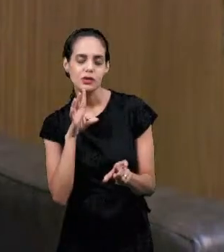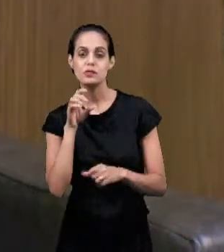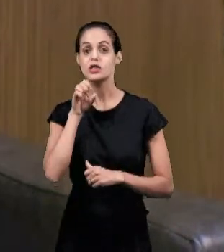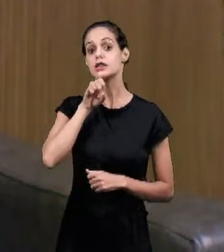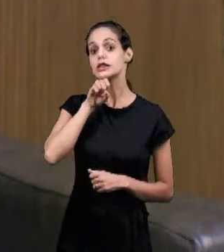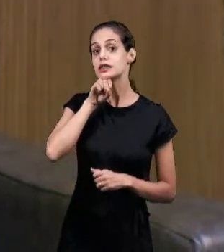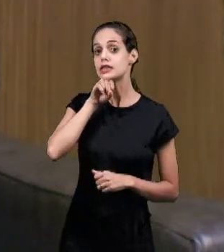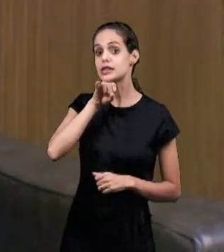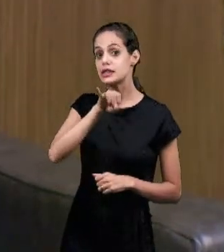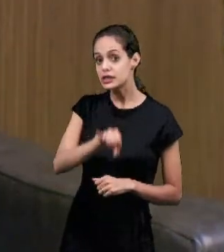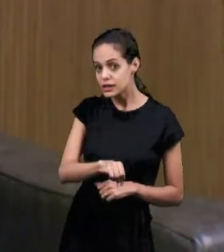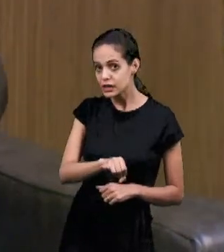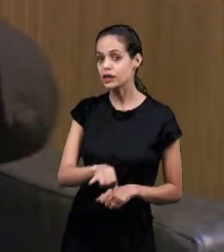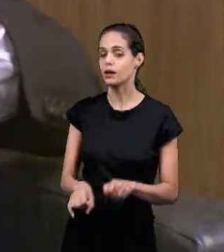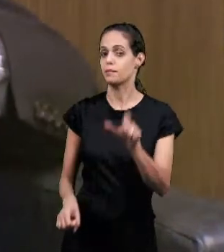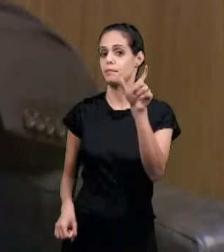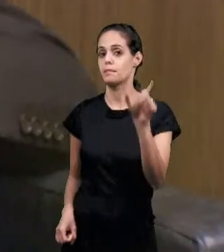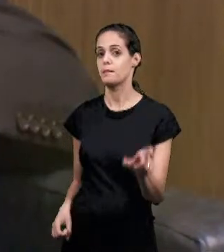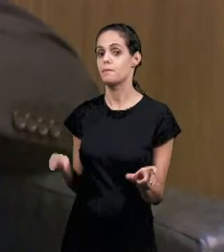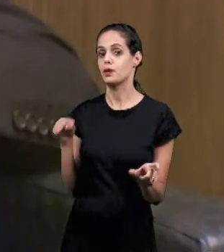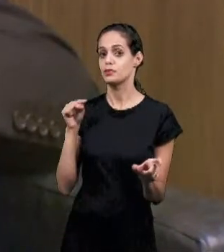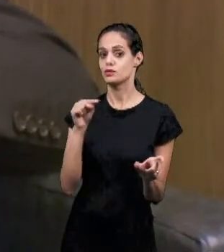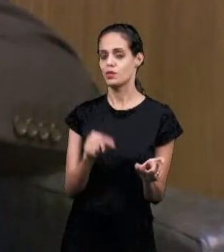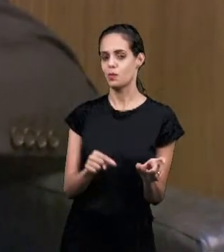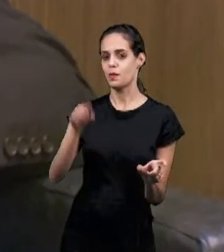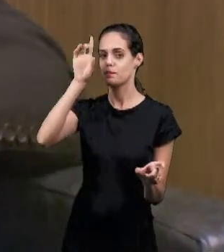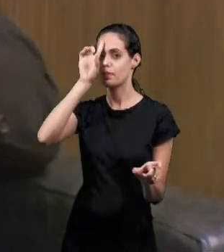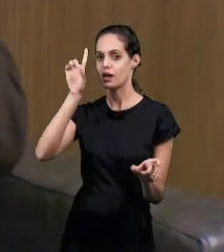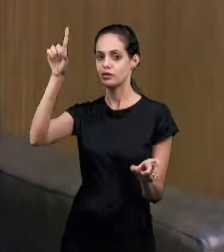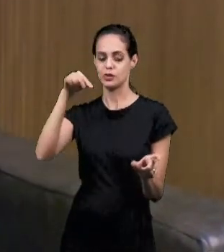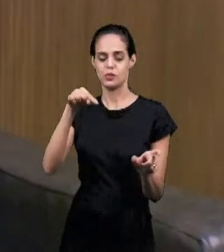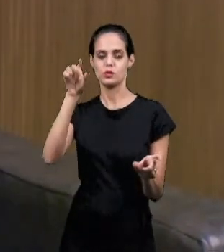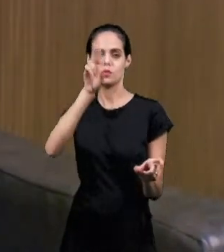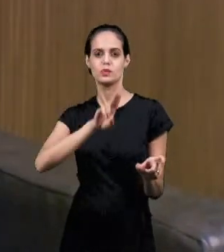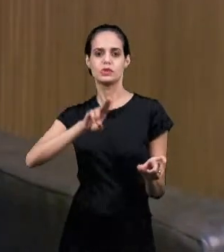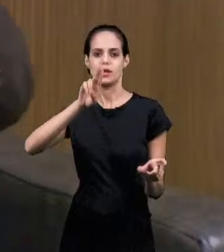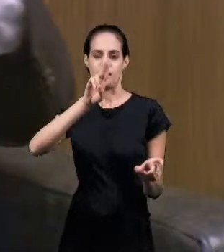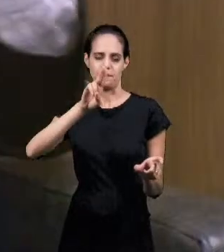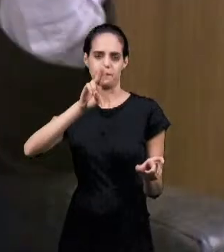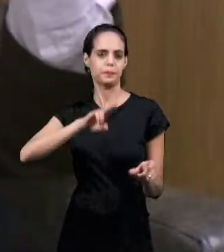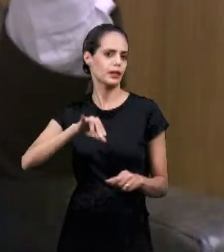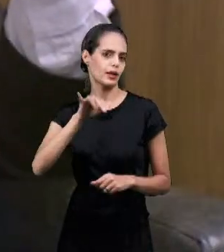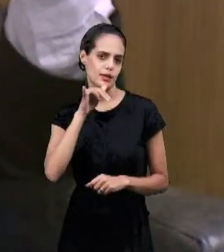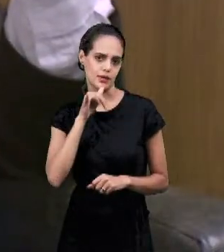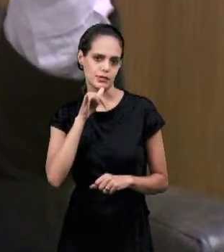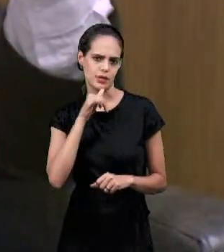na posição para ser um instrumento nas mãos do Senhor, vamos ver quantos,